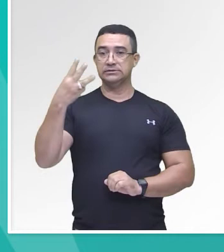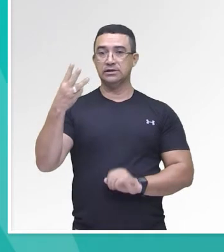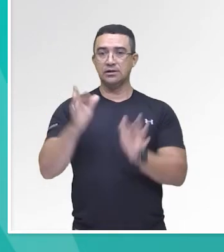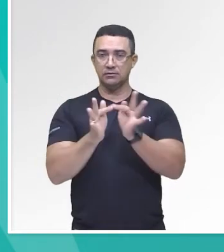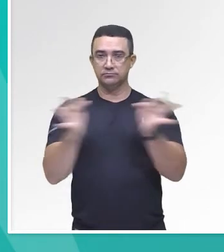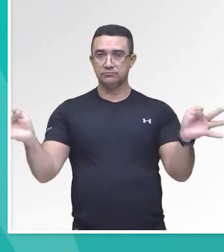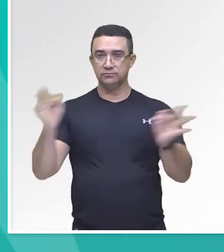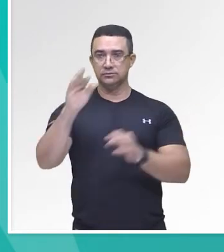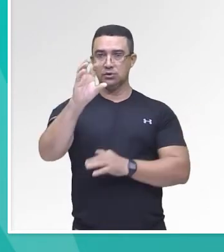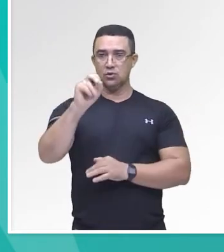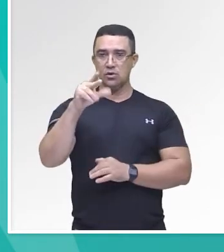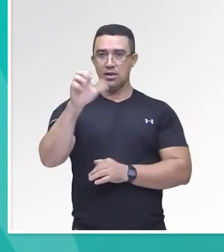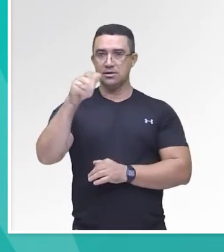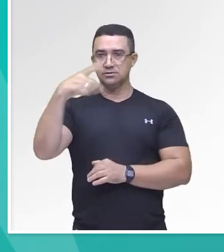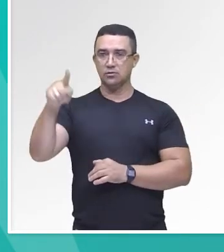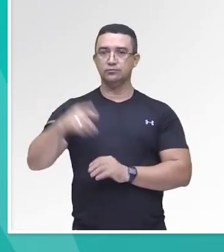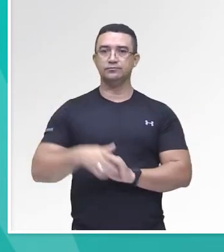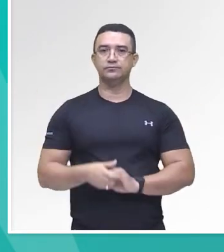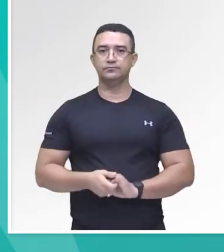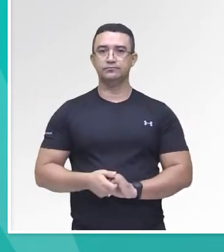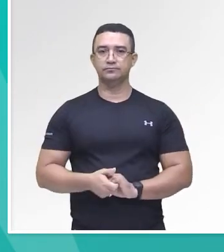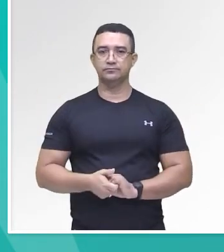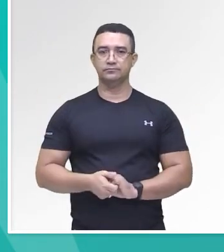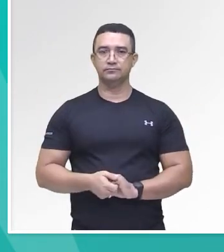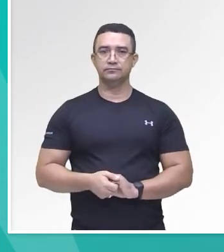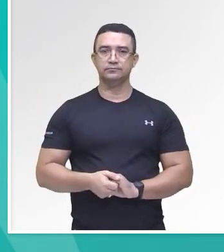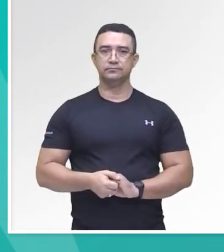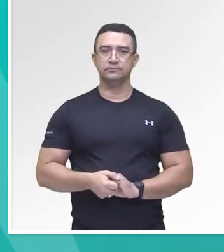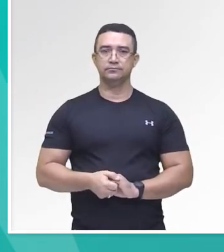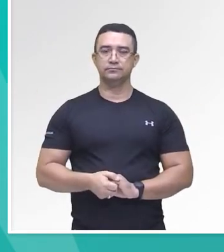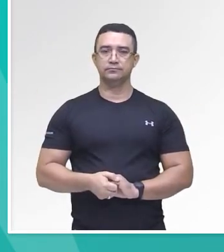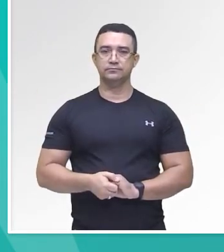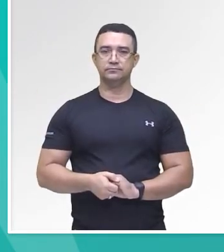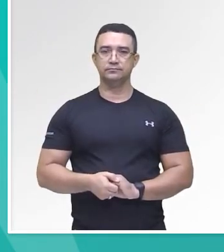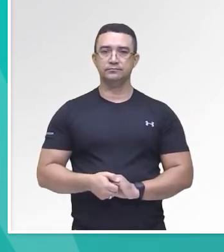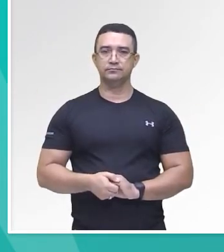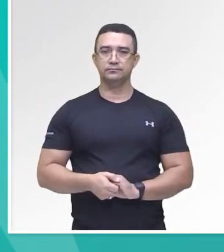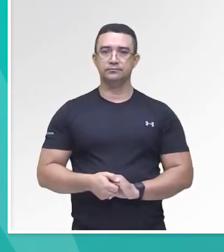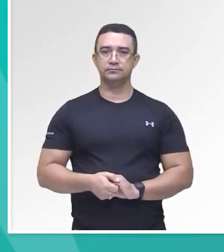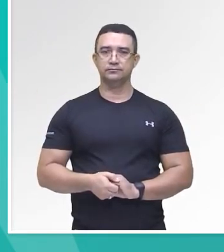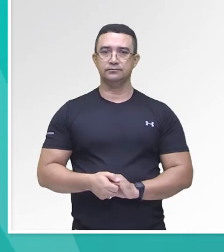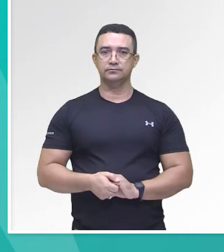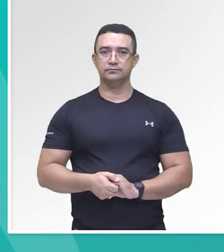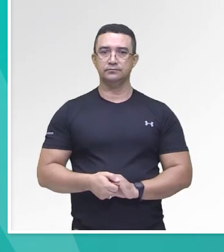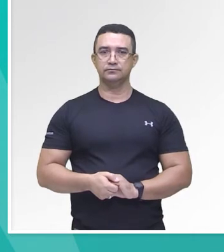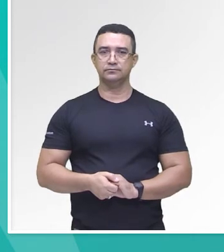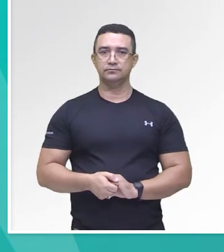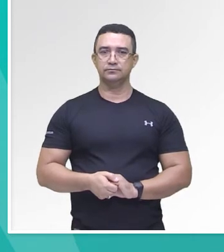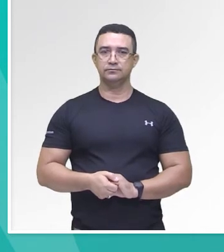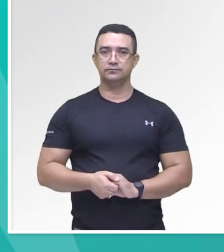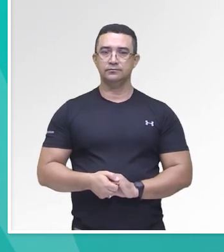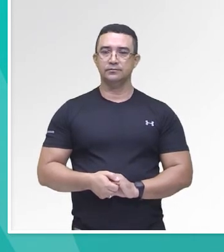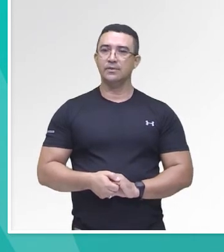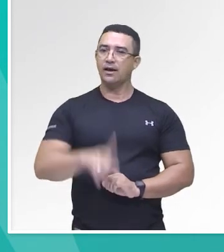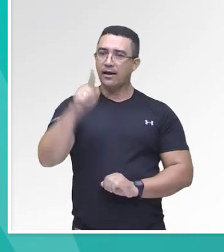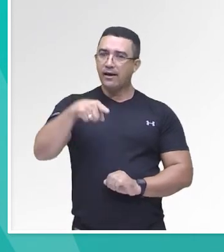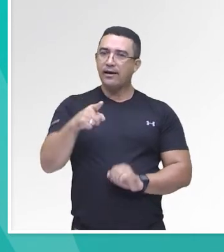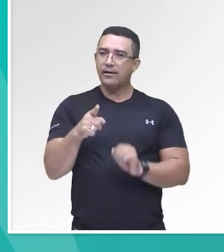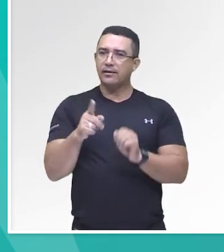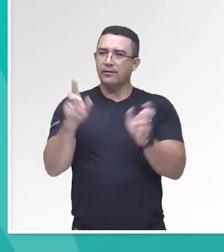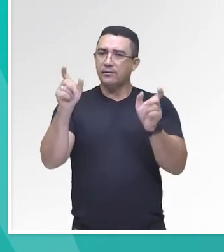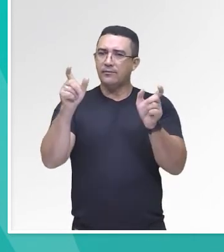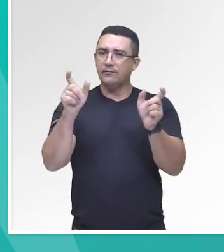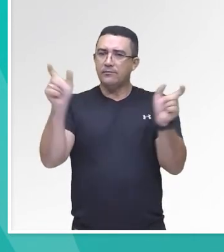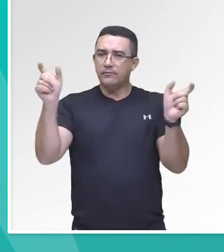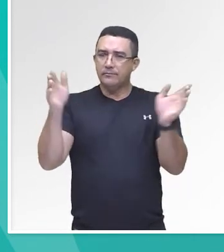oração, influenciando o consumo dos indivíduos de diferentes faixas etárias. Isso aqui é um período composto, tem